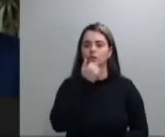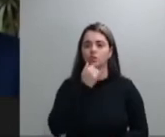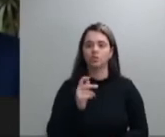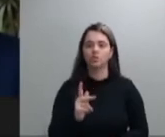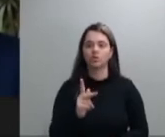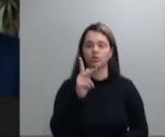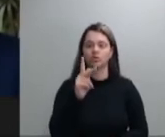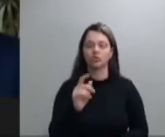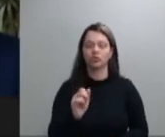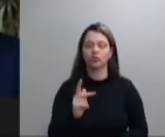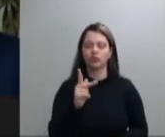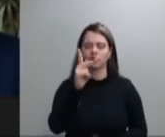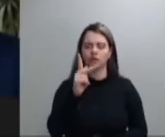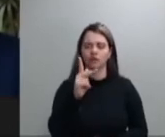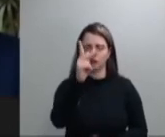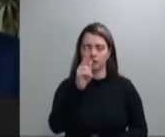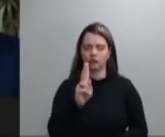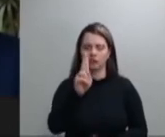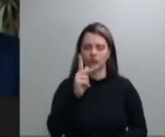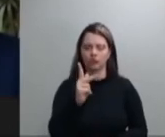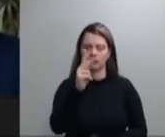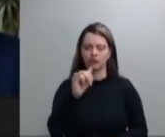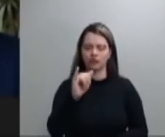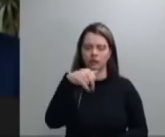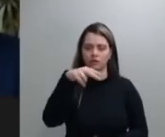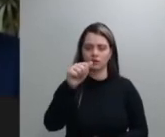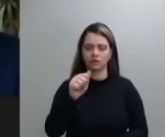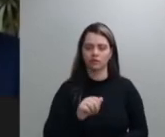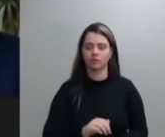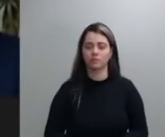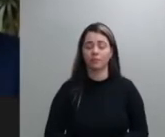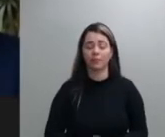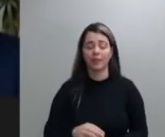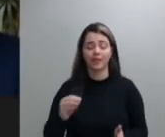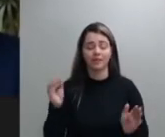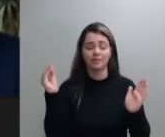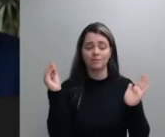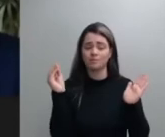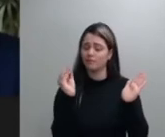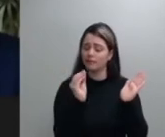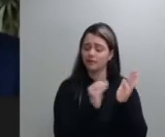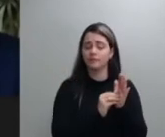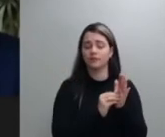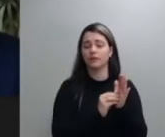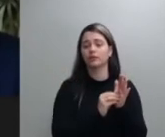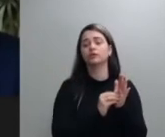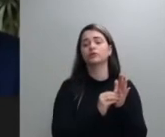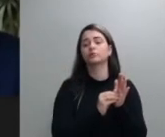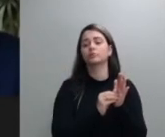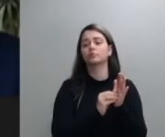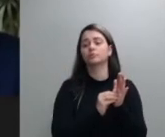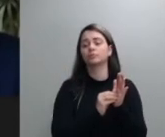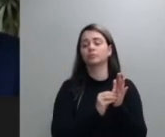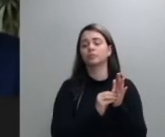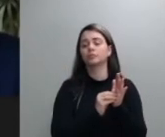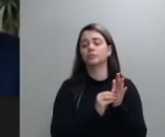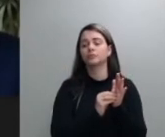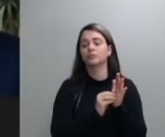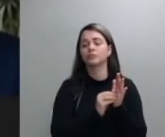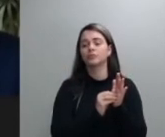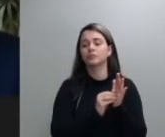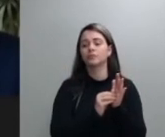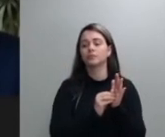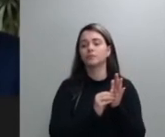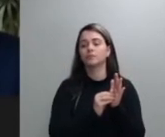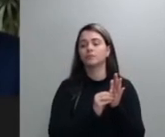confesso que agora eu me pautaria me pautaria exatamente pelo que o considerando que o próprio